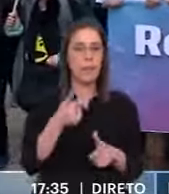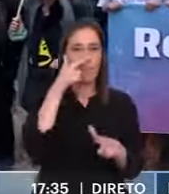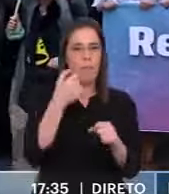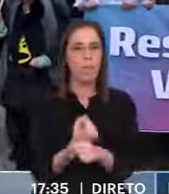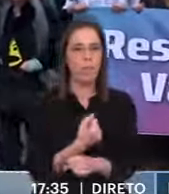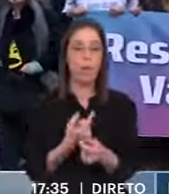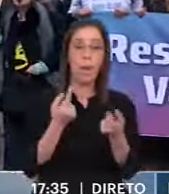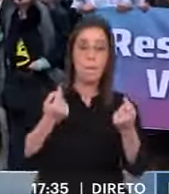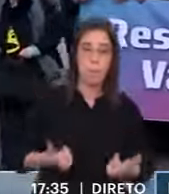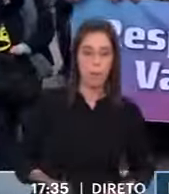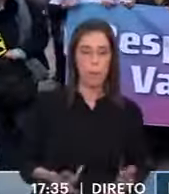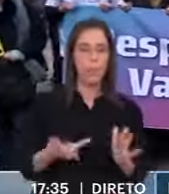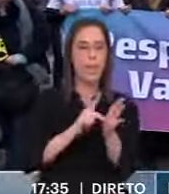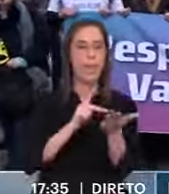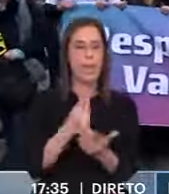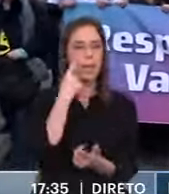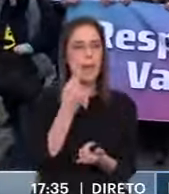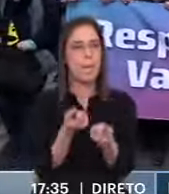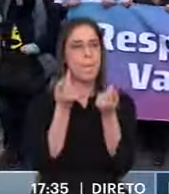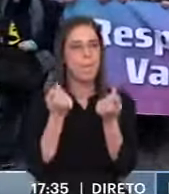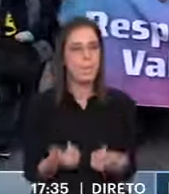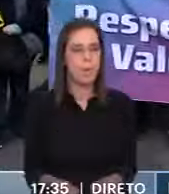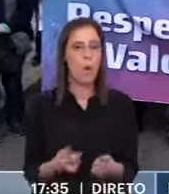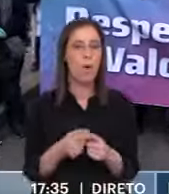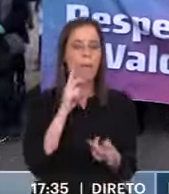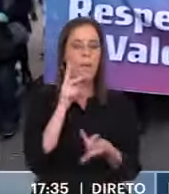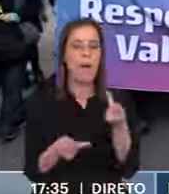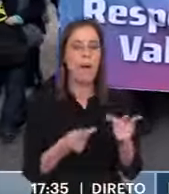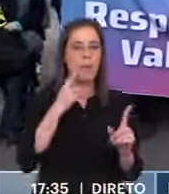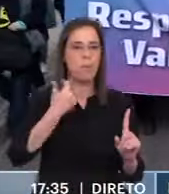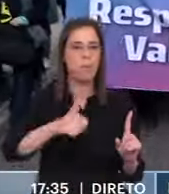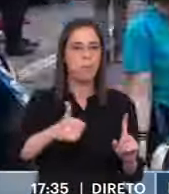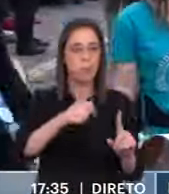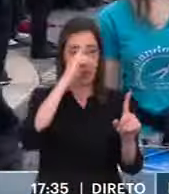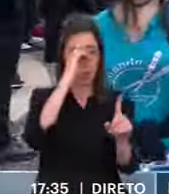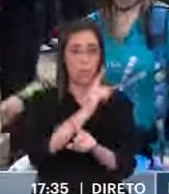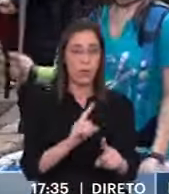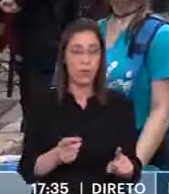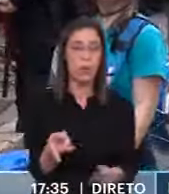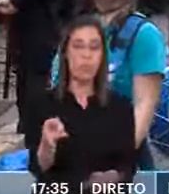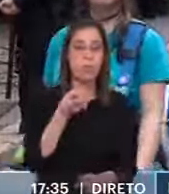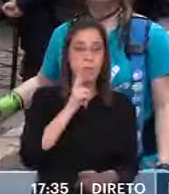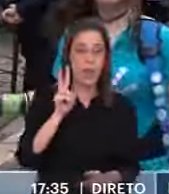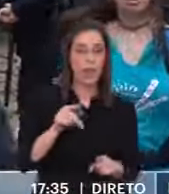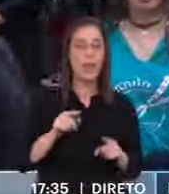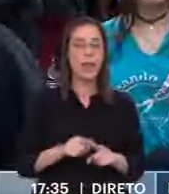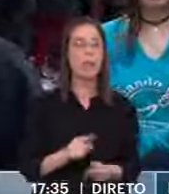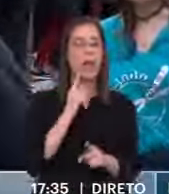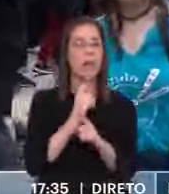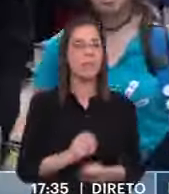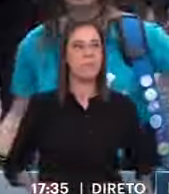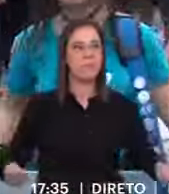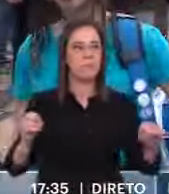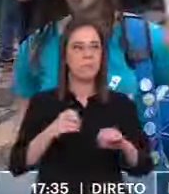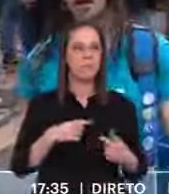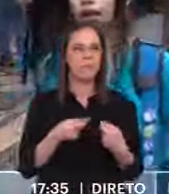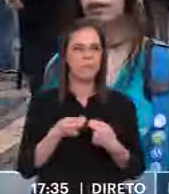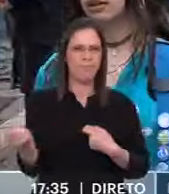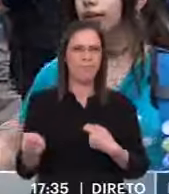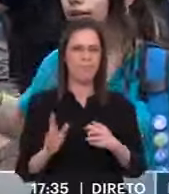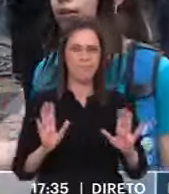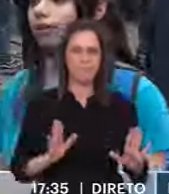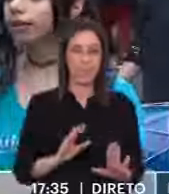a escassez de técnicos especializados, a avaliação de desempenho dos professores e dos diretores, na qual ninguém se revê, tem que